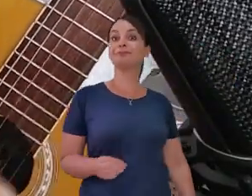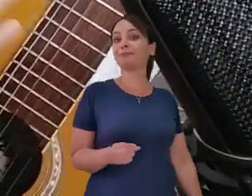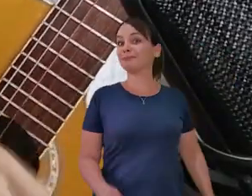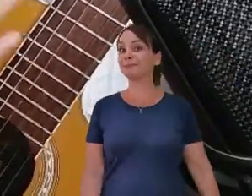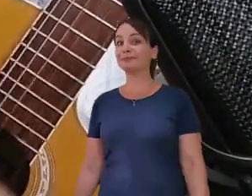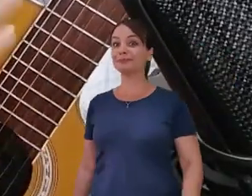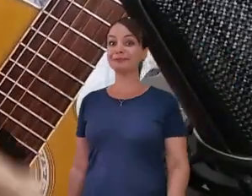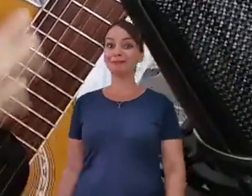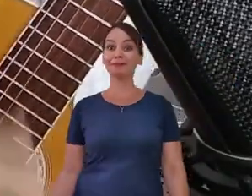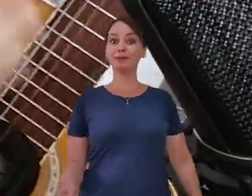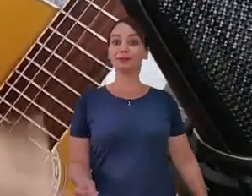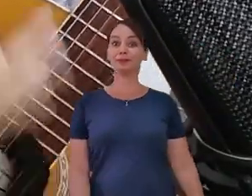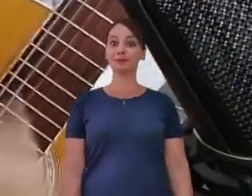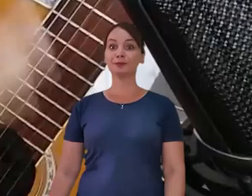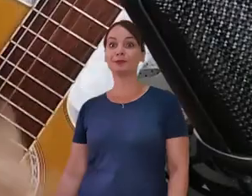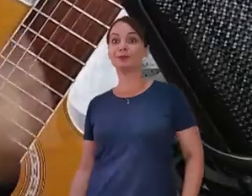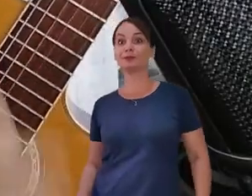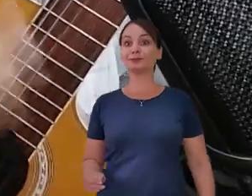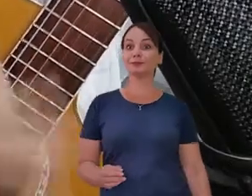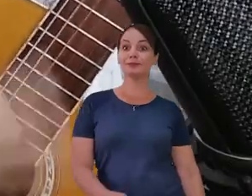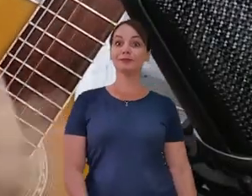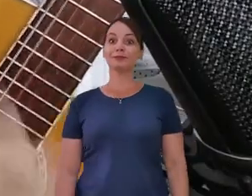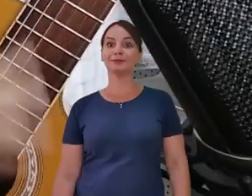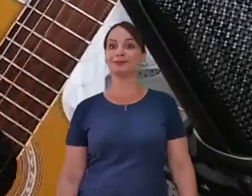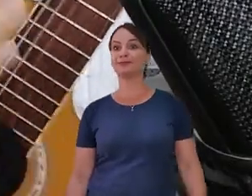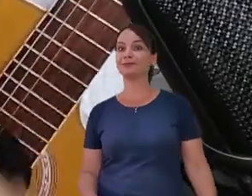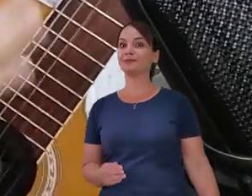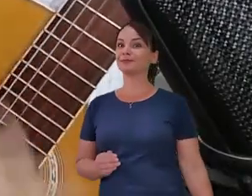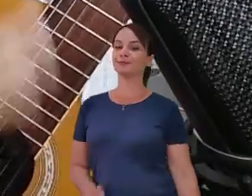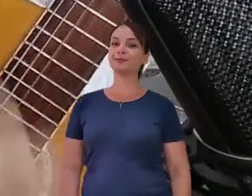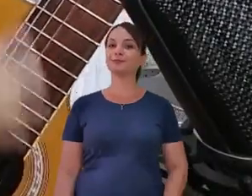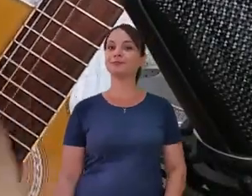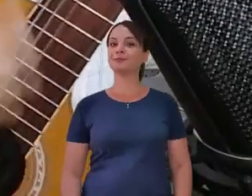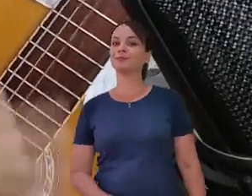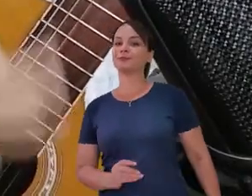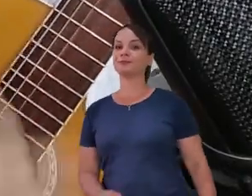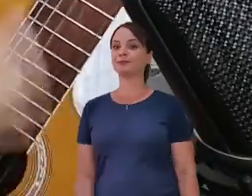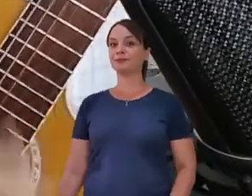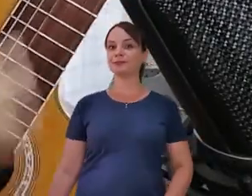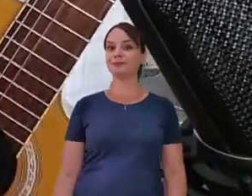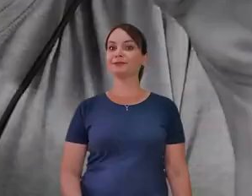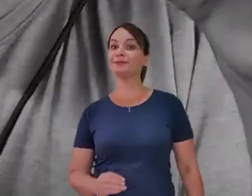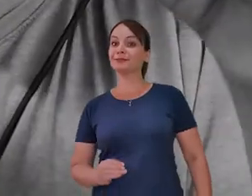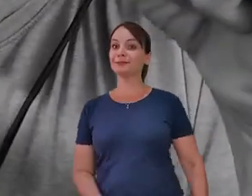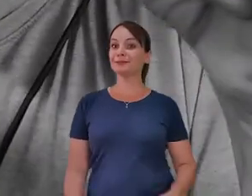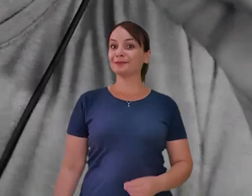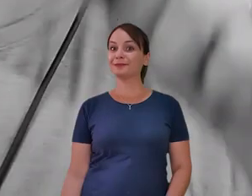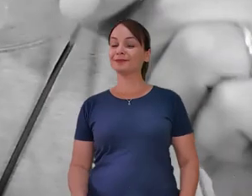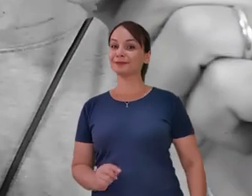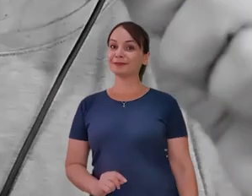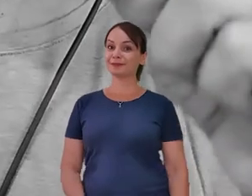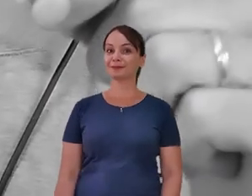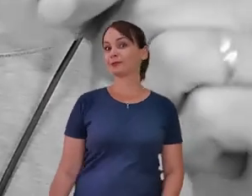Uapapá, uapalá, uapapá, uapalá, uapapá, uapalá,